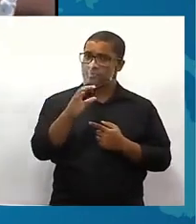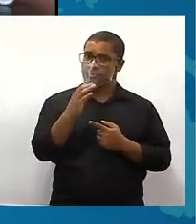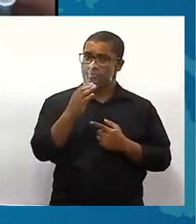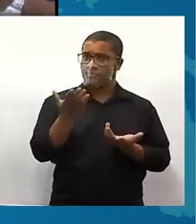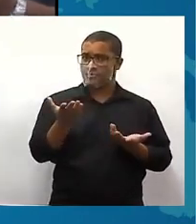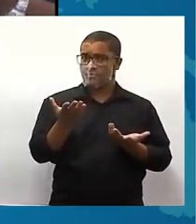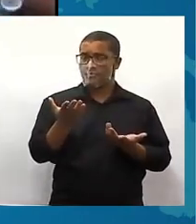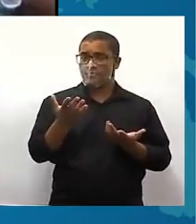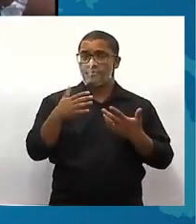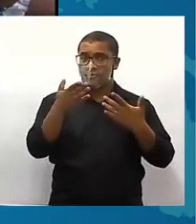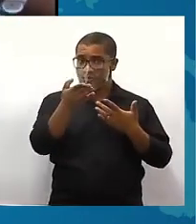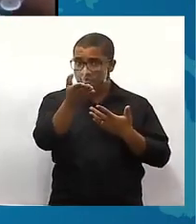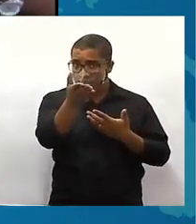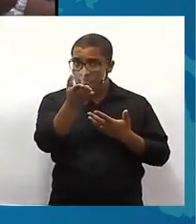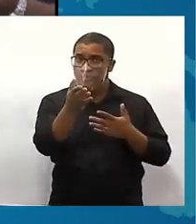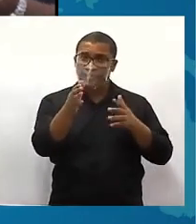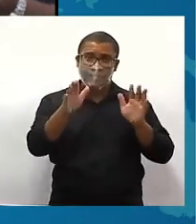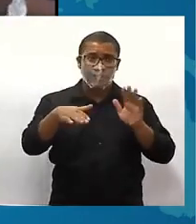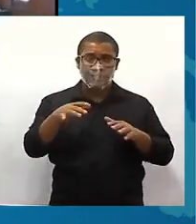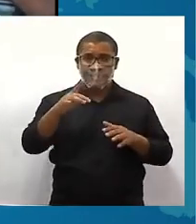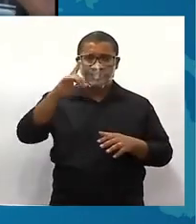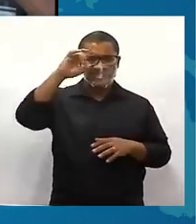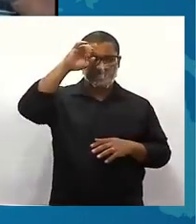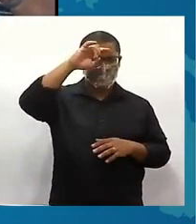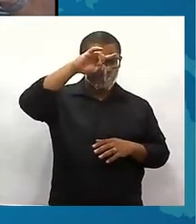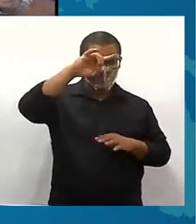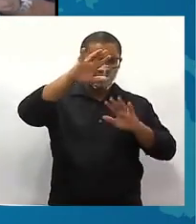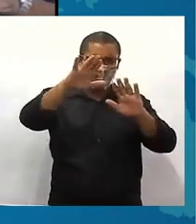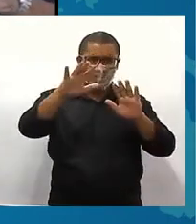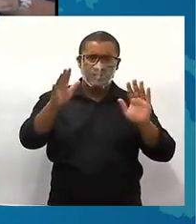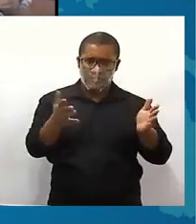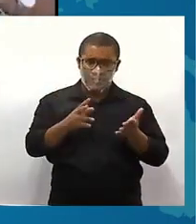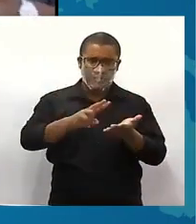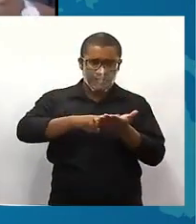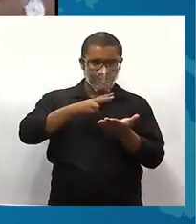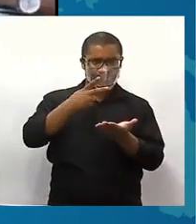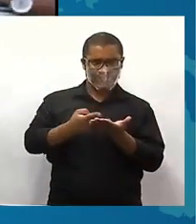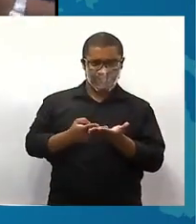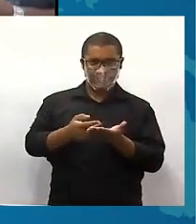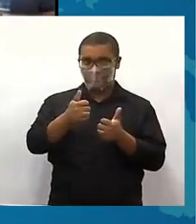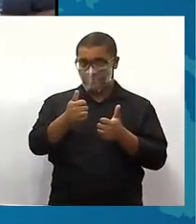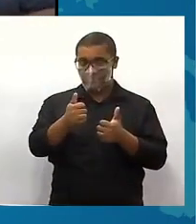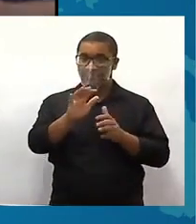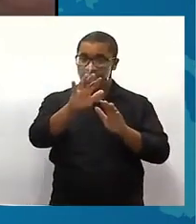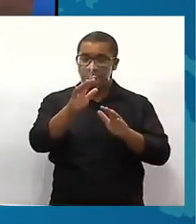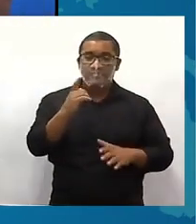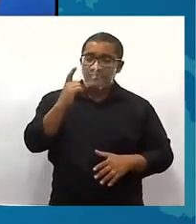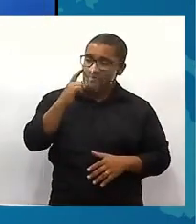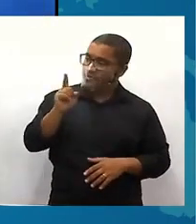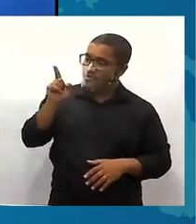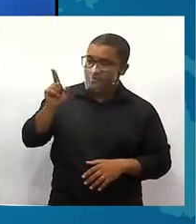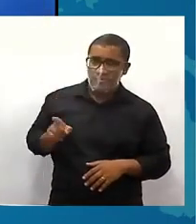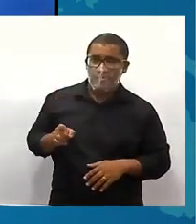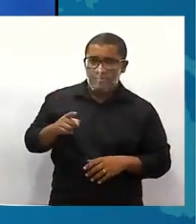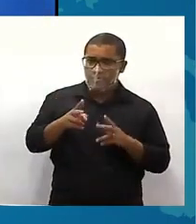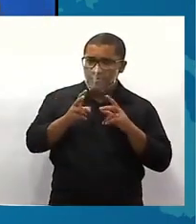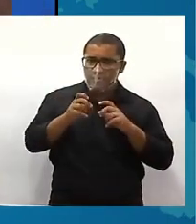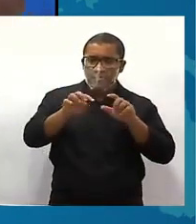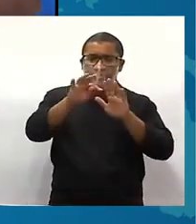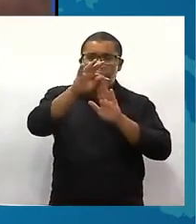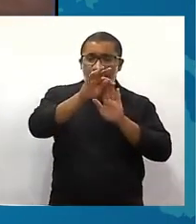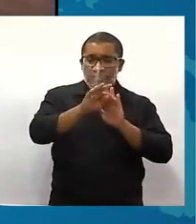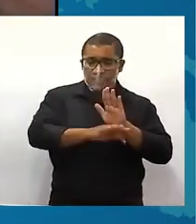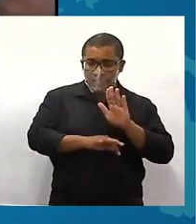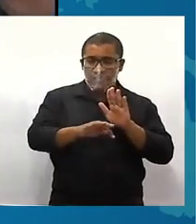isso pode lhe trazer uma dificuldade, mas a gente vai traduzir. Você já percebeu que o texto